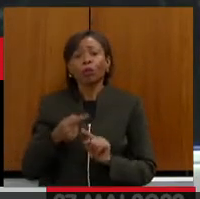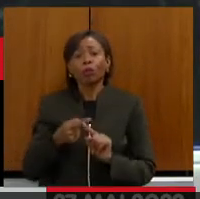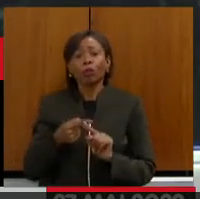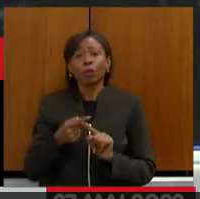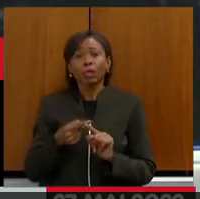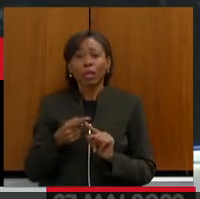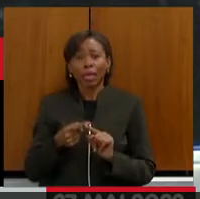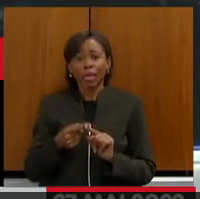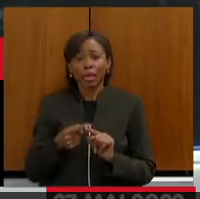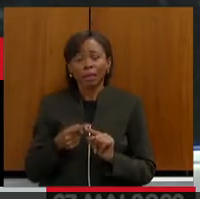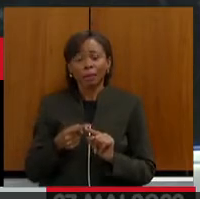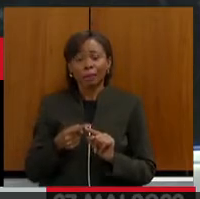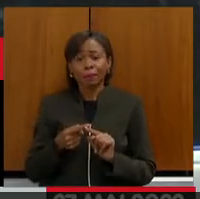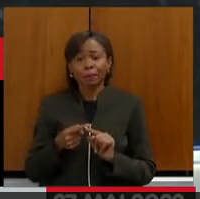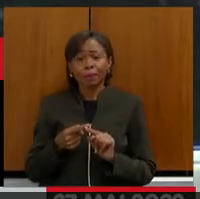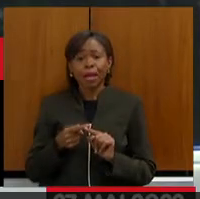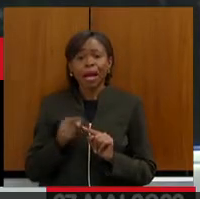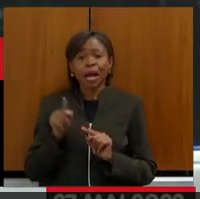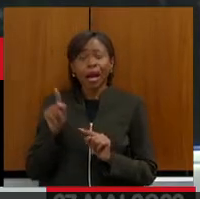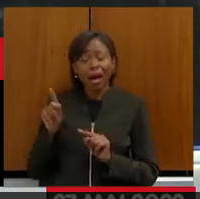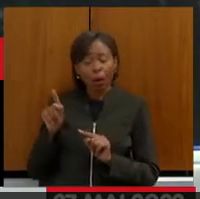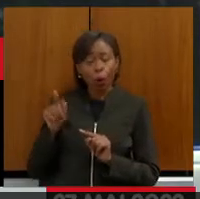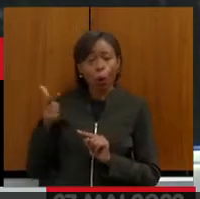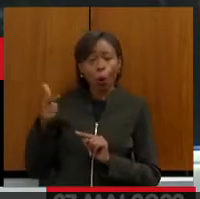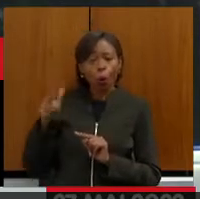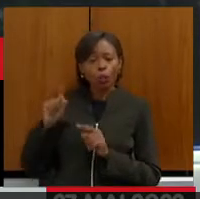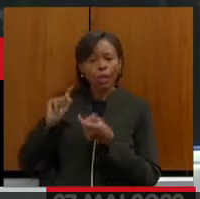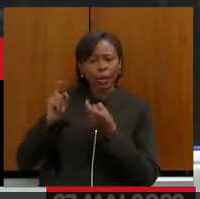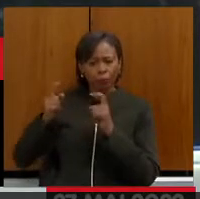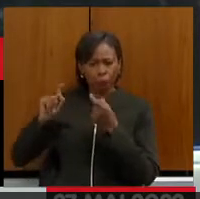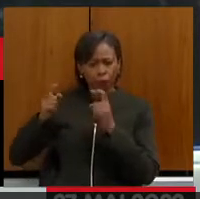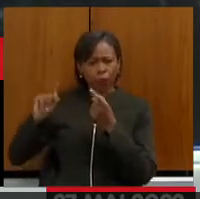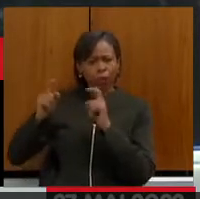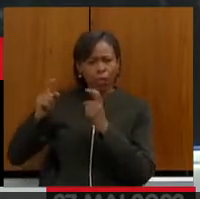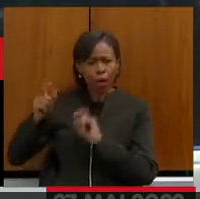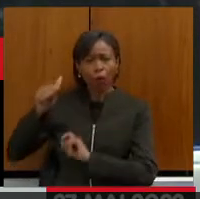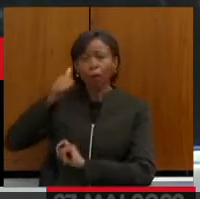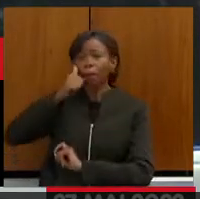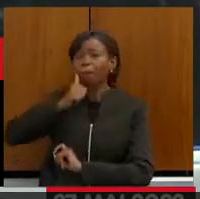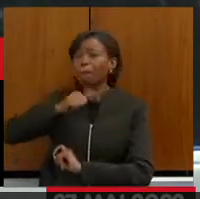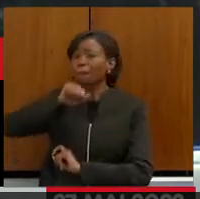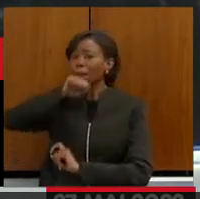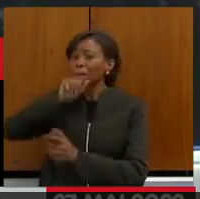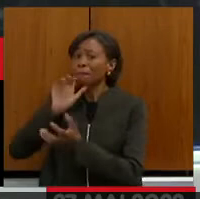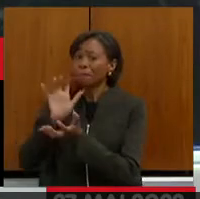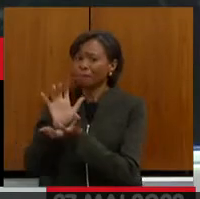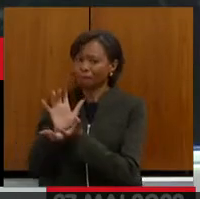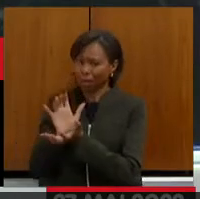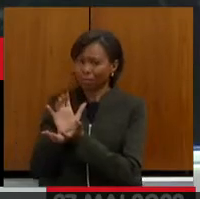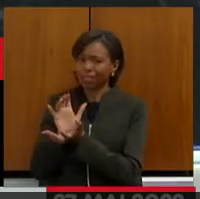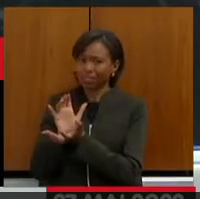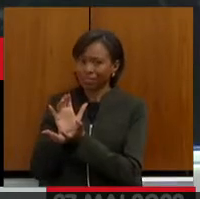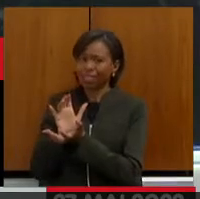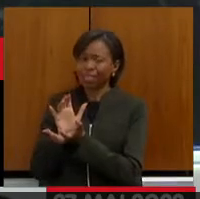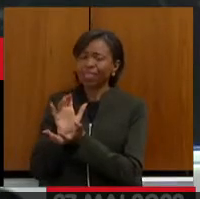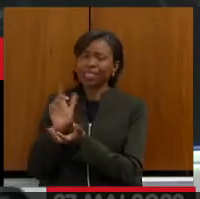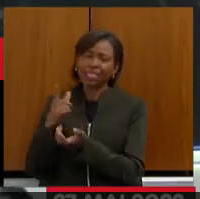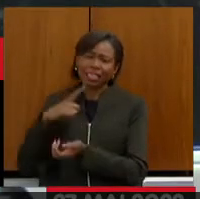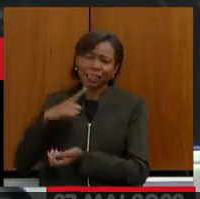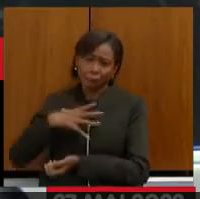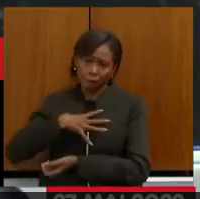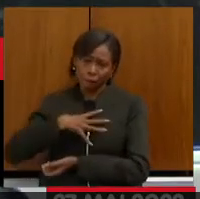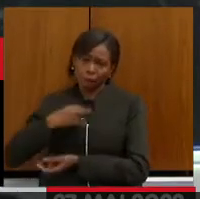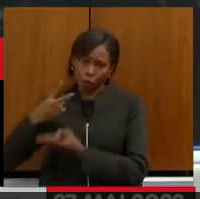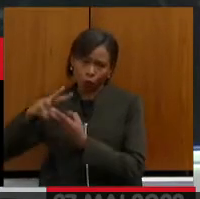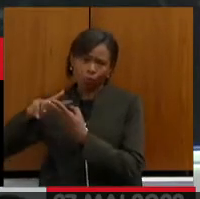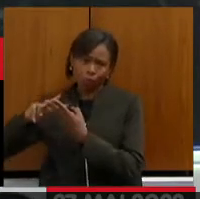privadas de liberdade que querem discutir E cobrar do Estado direito de visitar seus entes Então a partir das 15